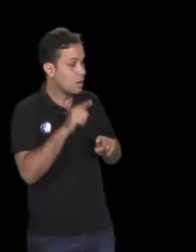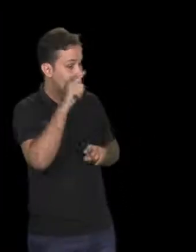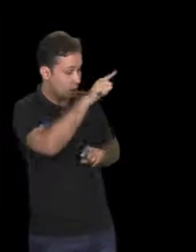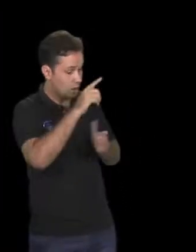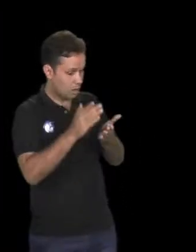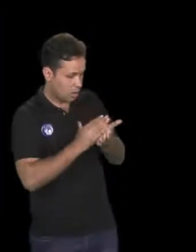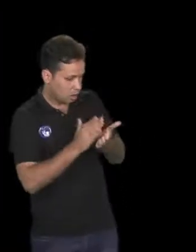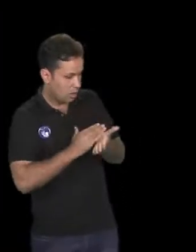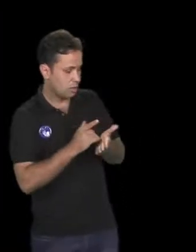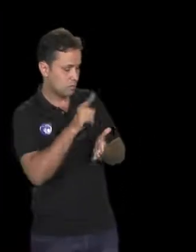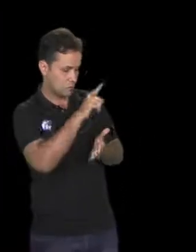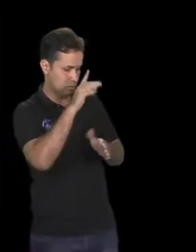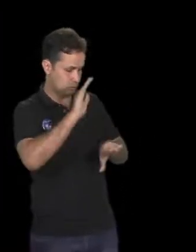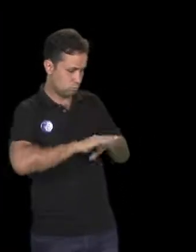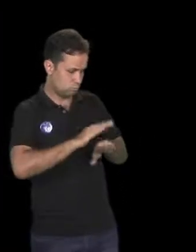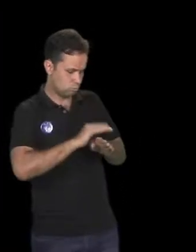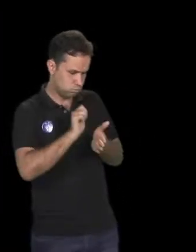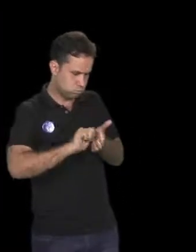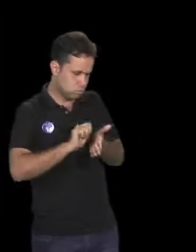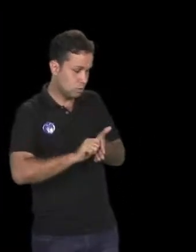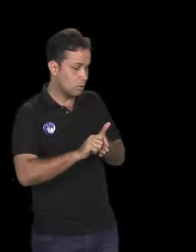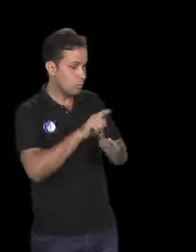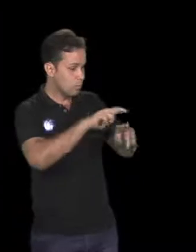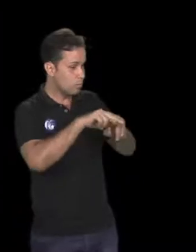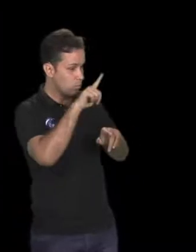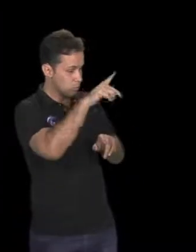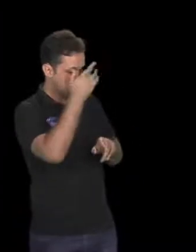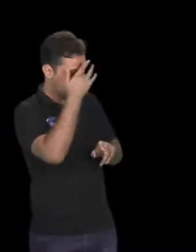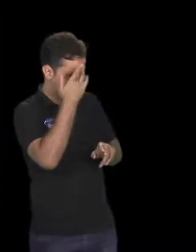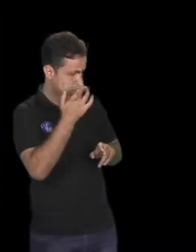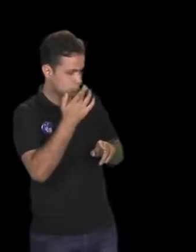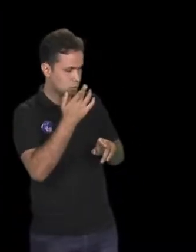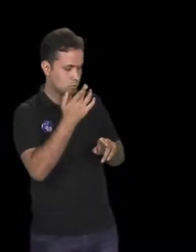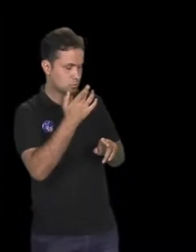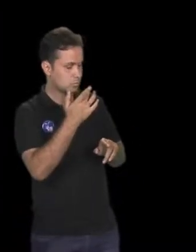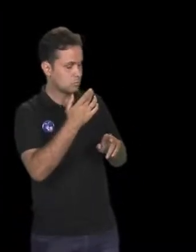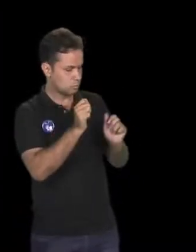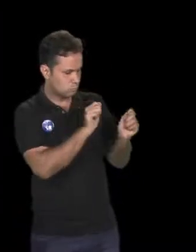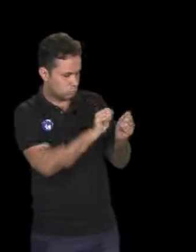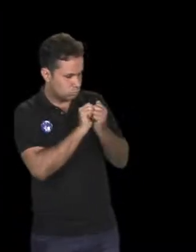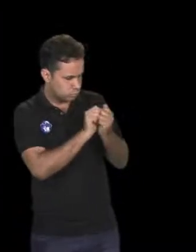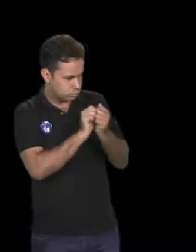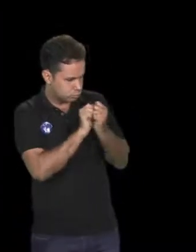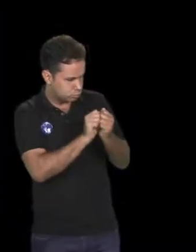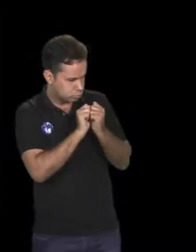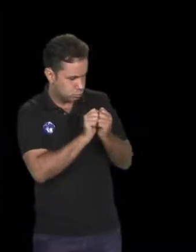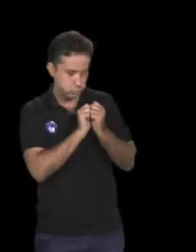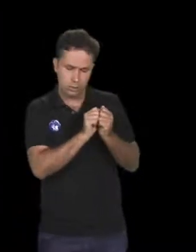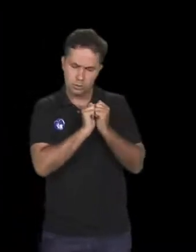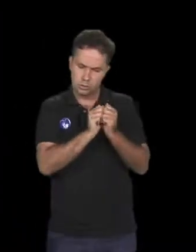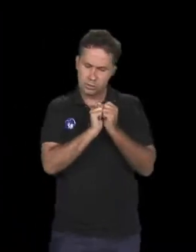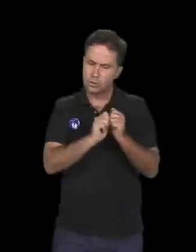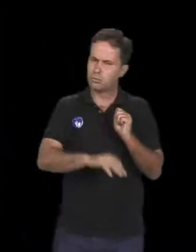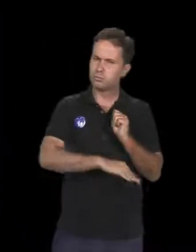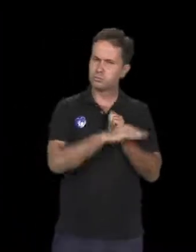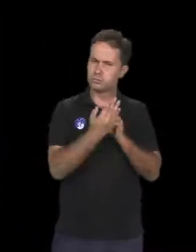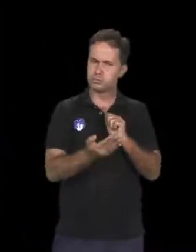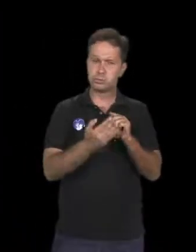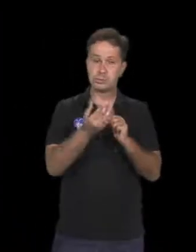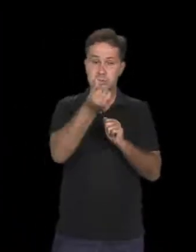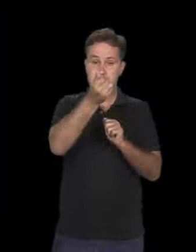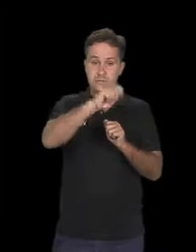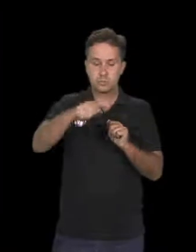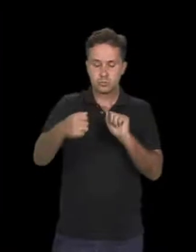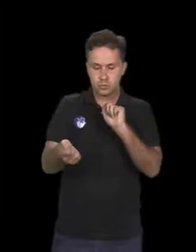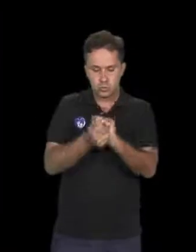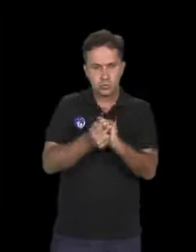tivesse a oportunidade de passar 6 meses convivendo com matemáticos, indo ao